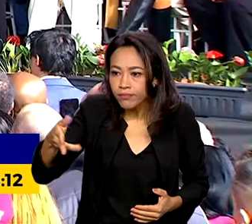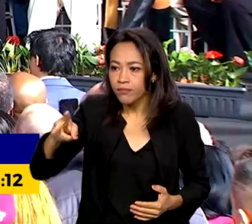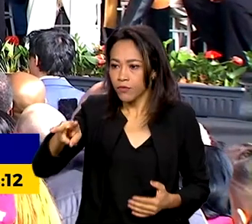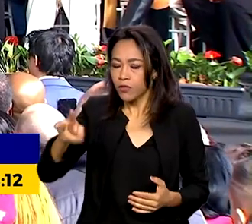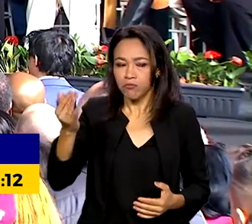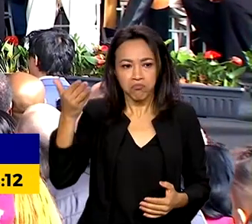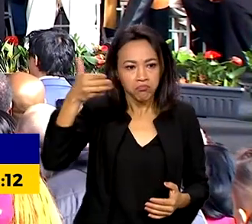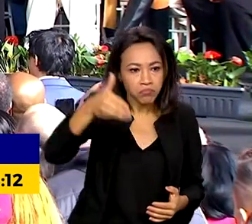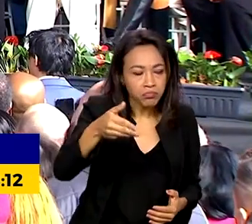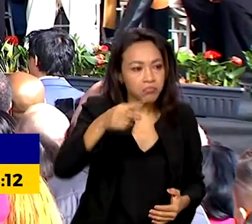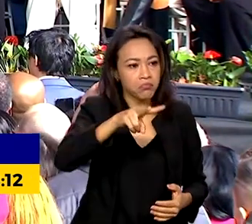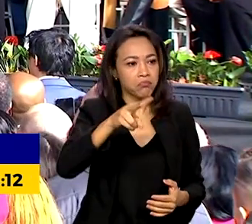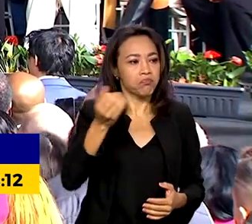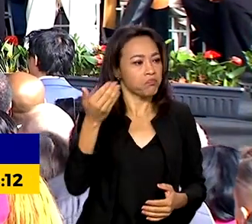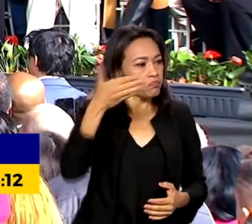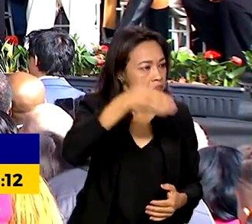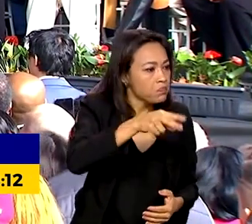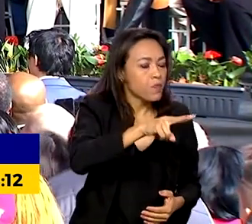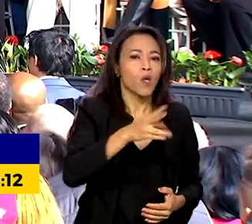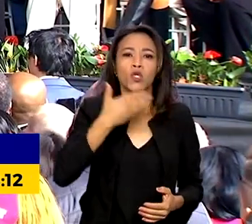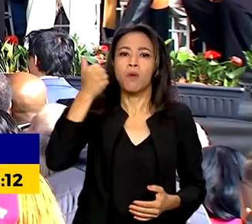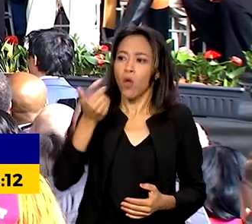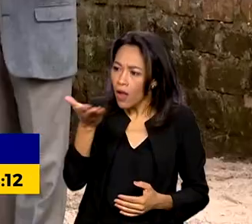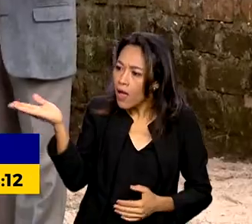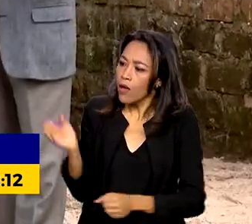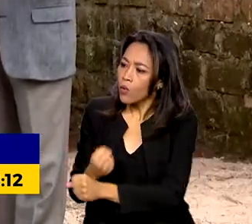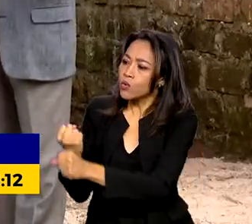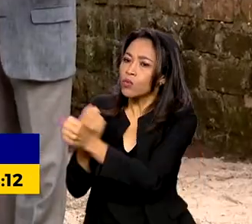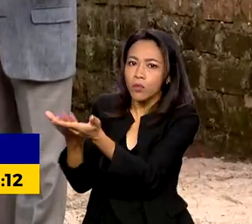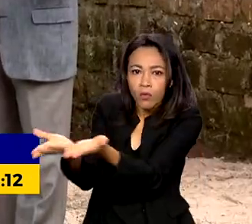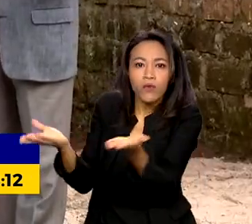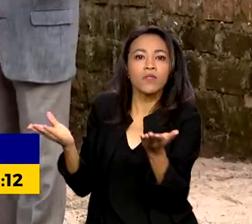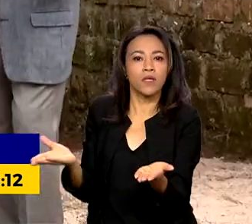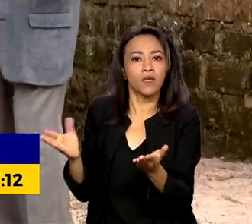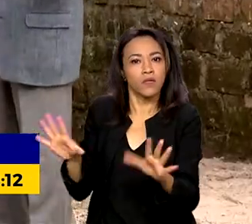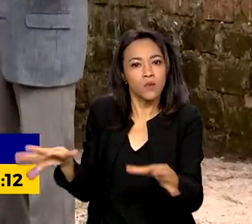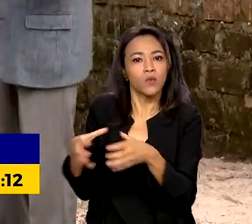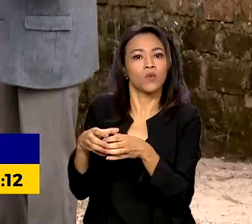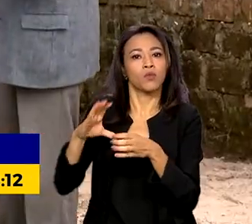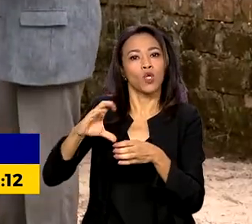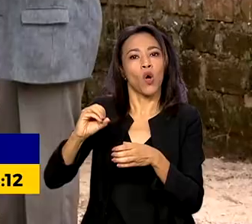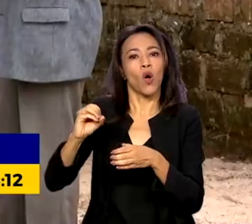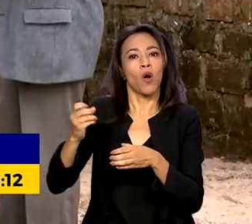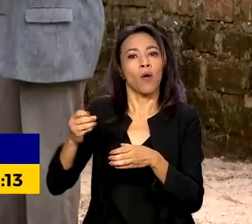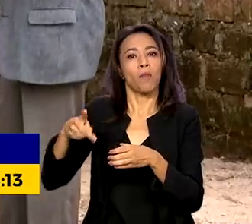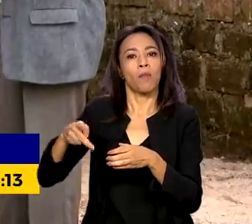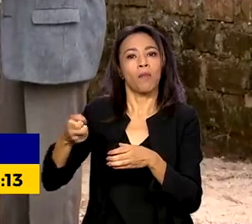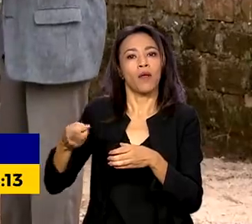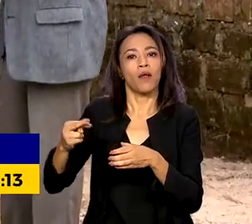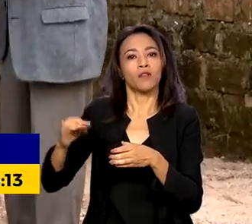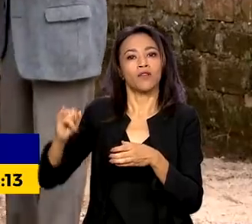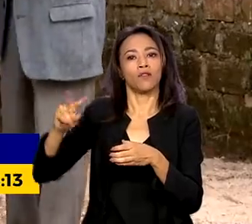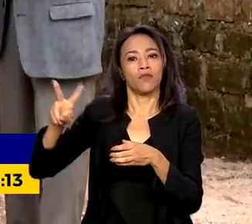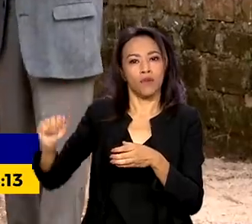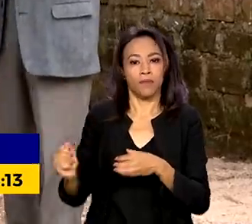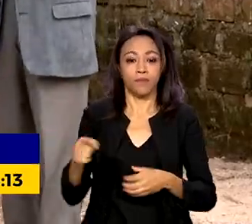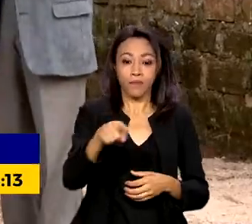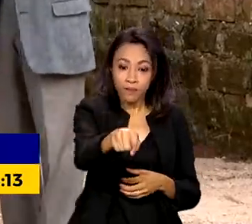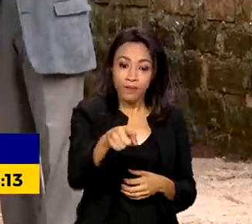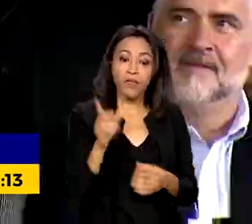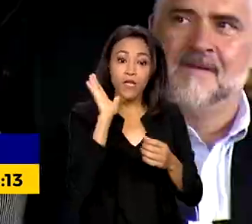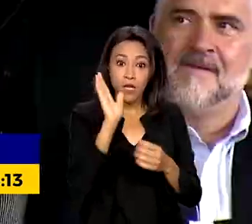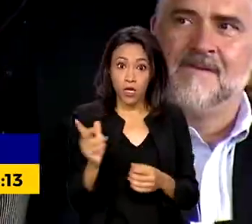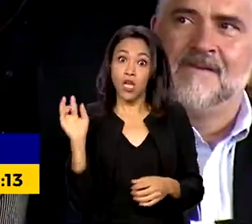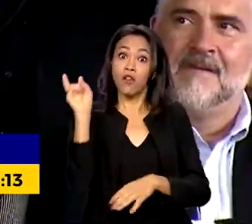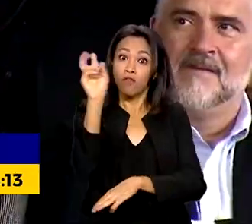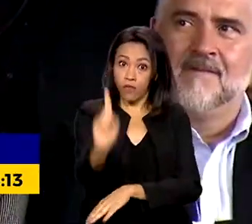melhores são os que são construídos por vocês. No conjunto habitacional, o presidente Lula fez a entrega das casas à